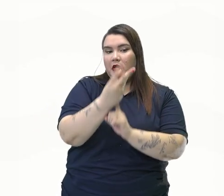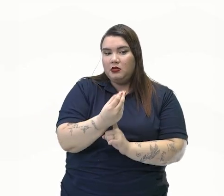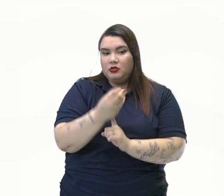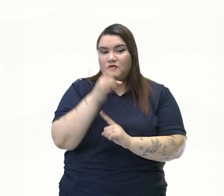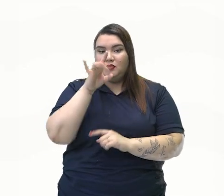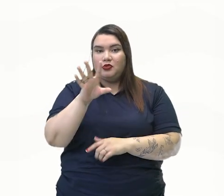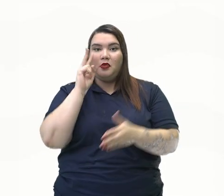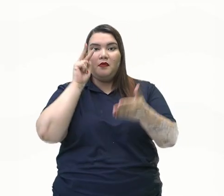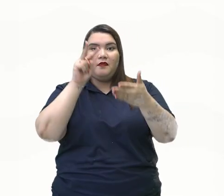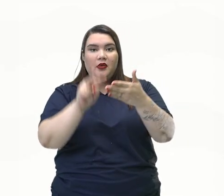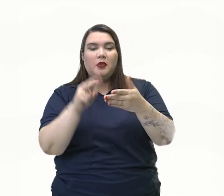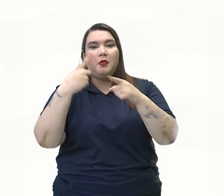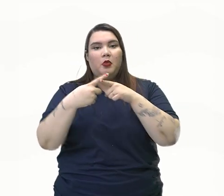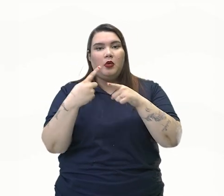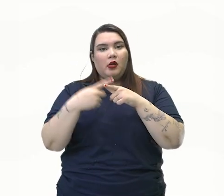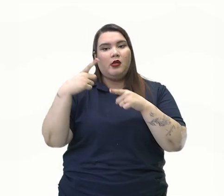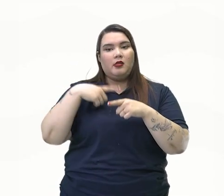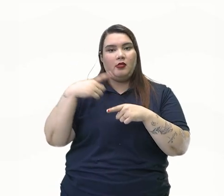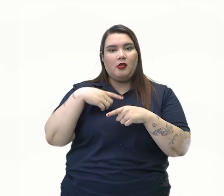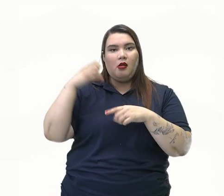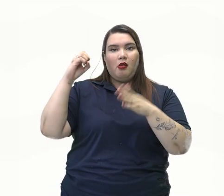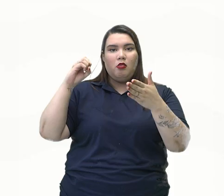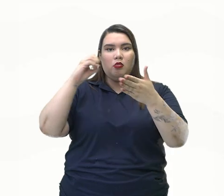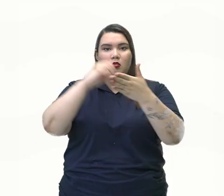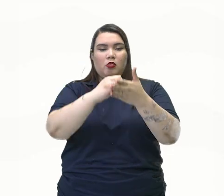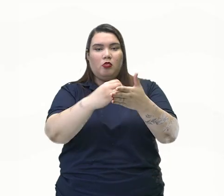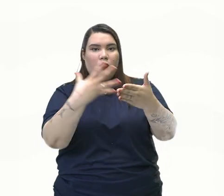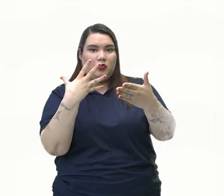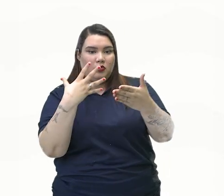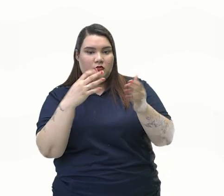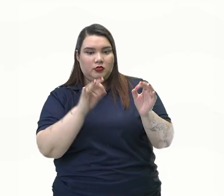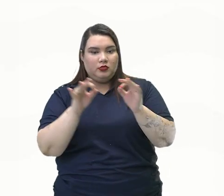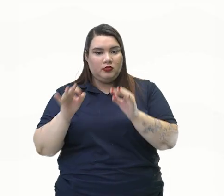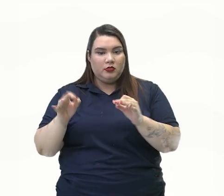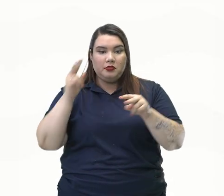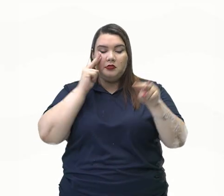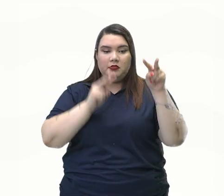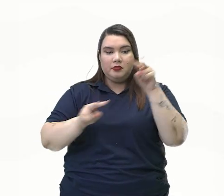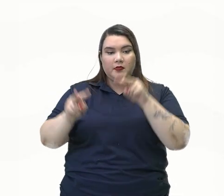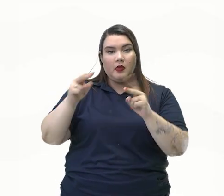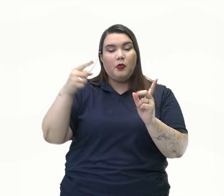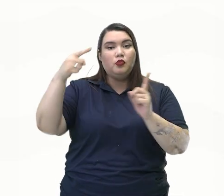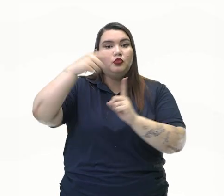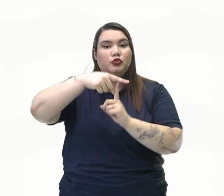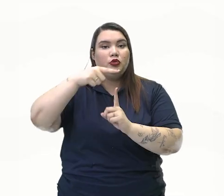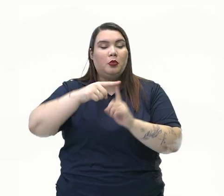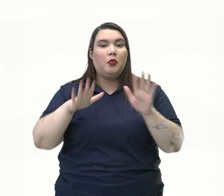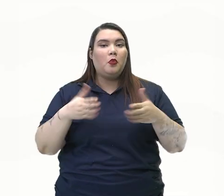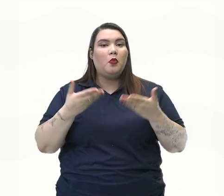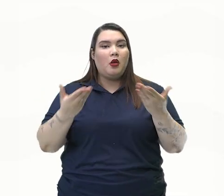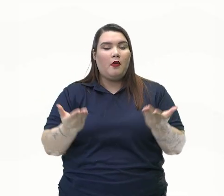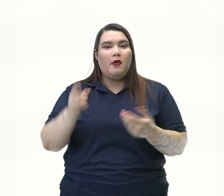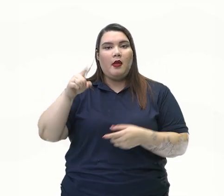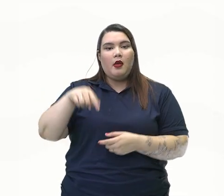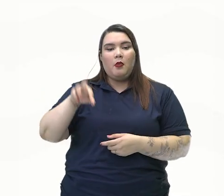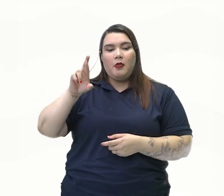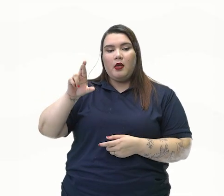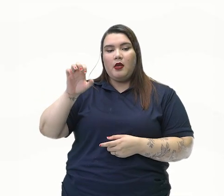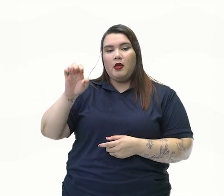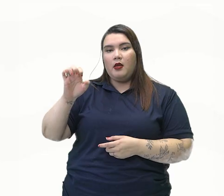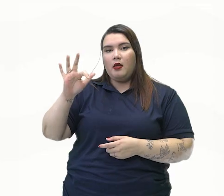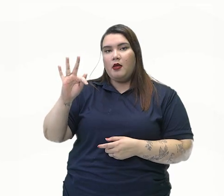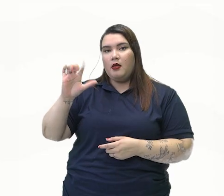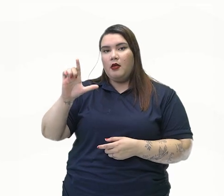pintura, que só é vista por refletir a luz. Estamos observando uma